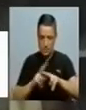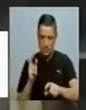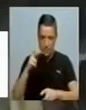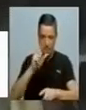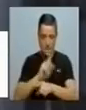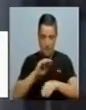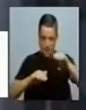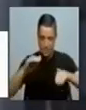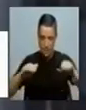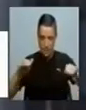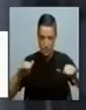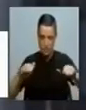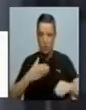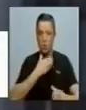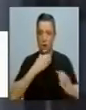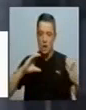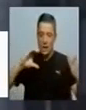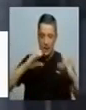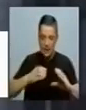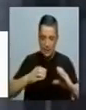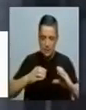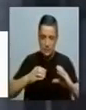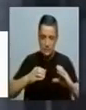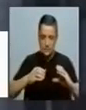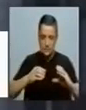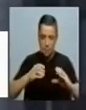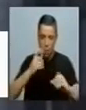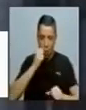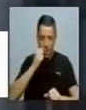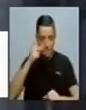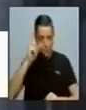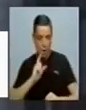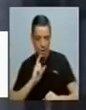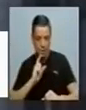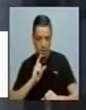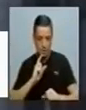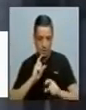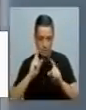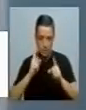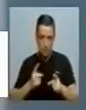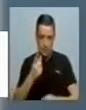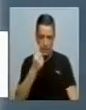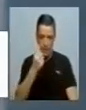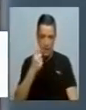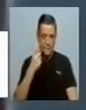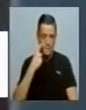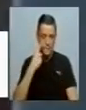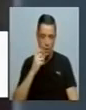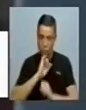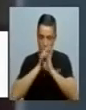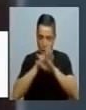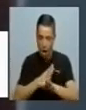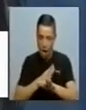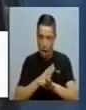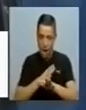idade. Com a crise, vê-se marido e mulher desempregado, sem terem dinheiro para viver no dia a dia.